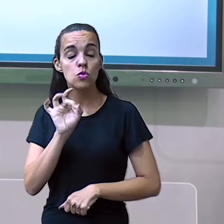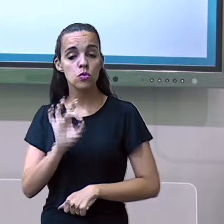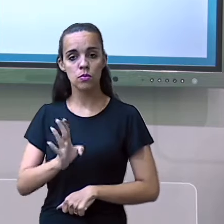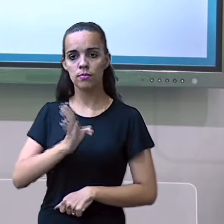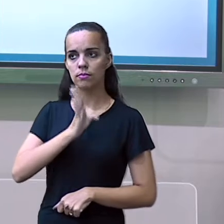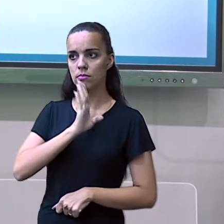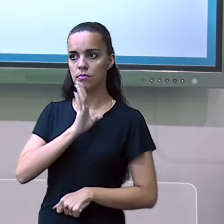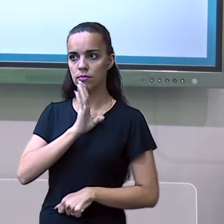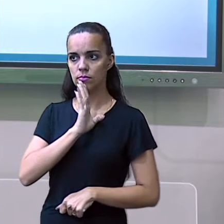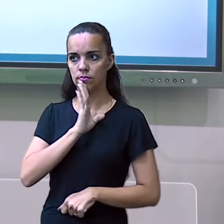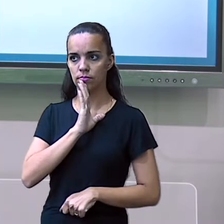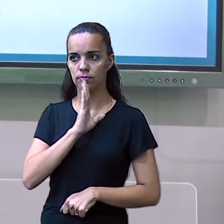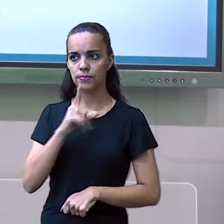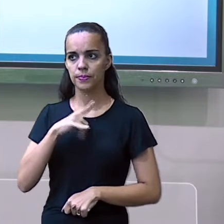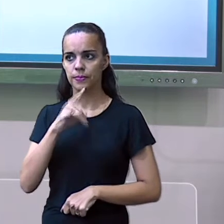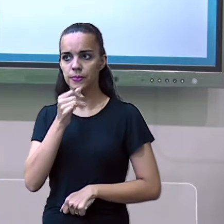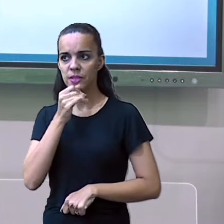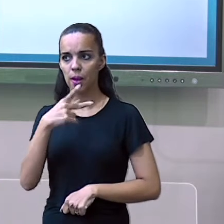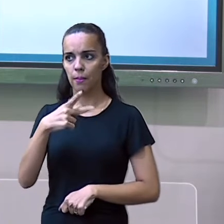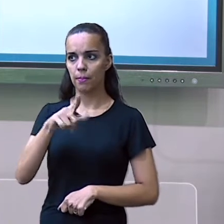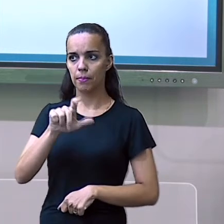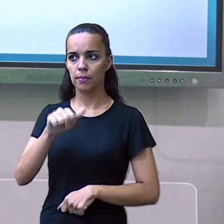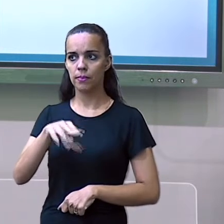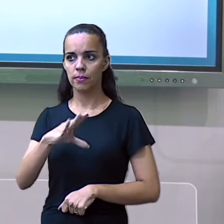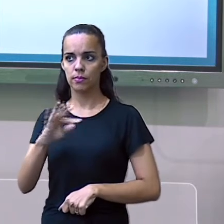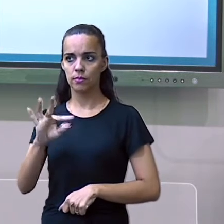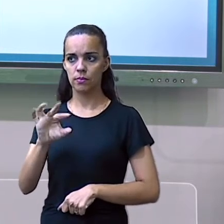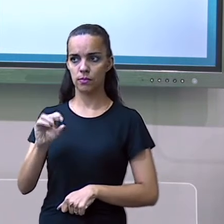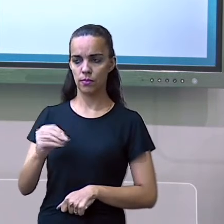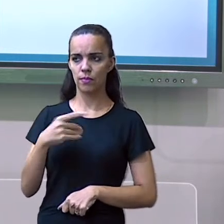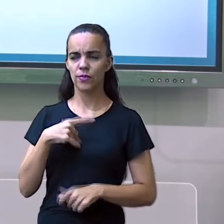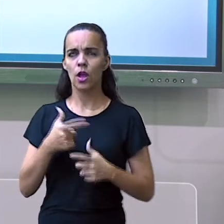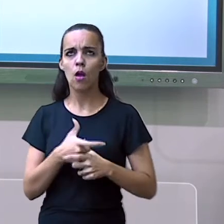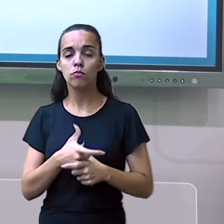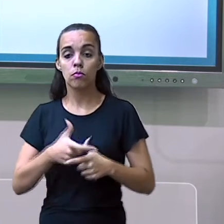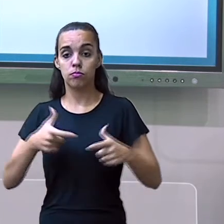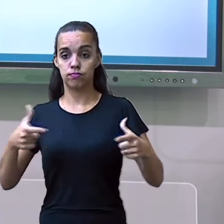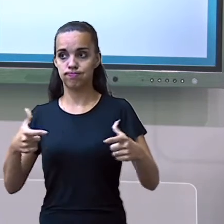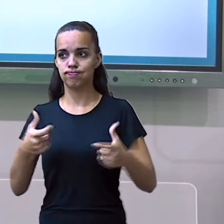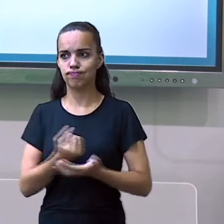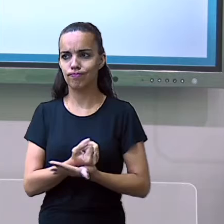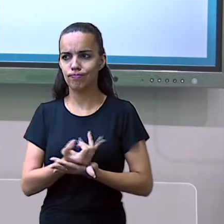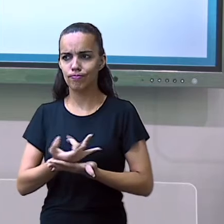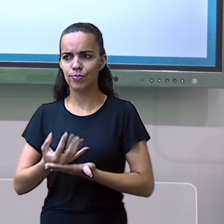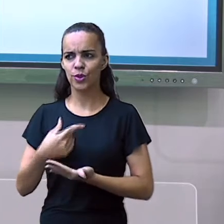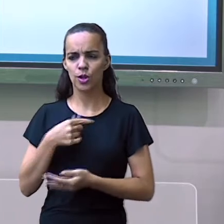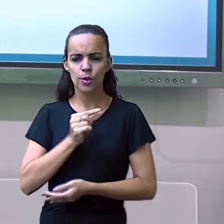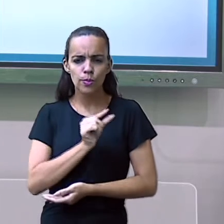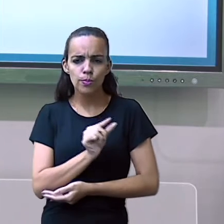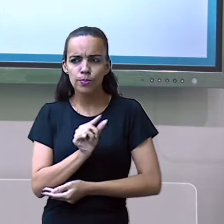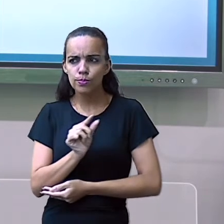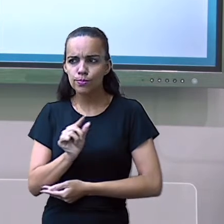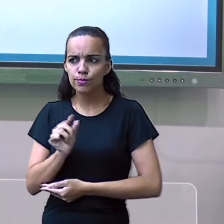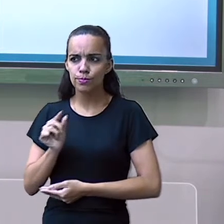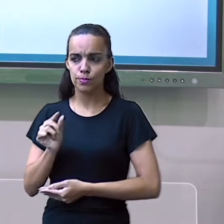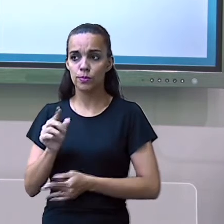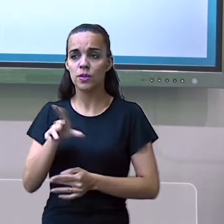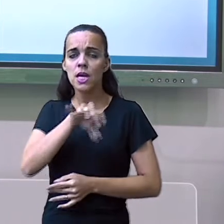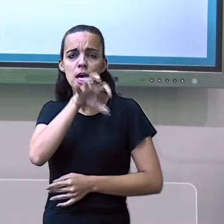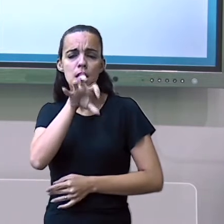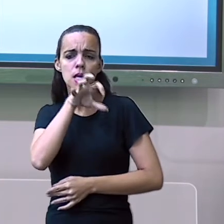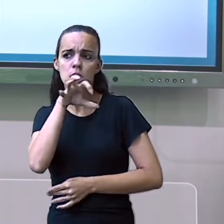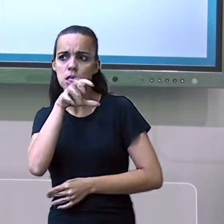conhecimento, plâncton é uma grande quantidade de pequeniníssimos